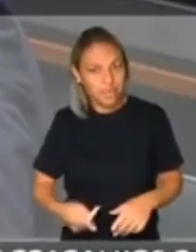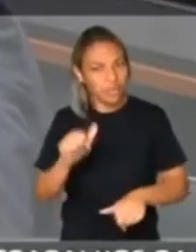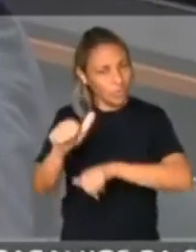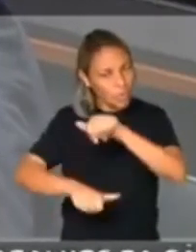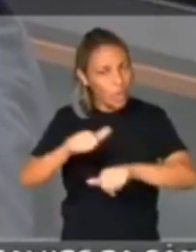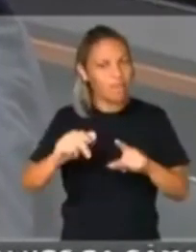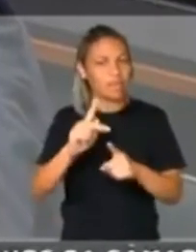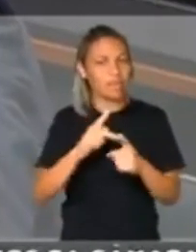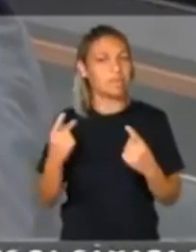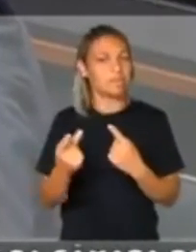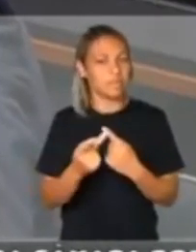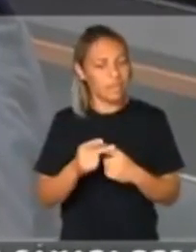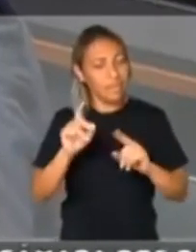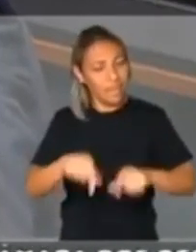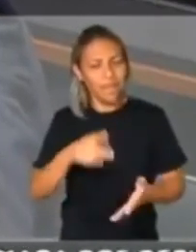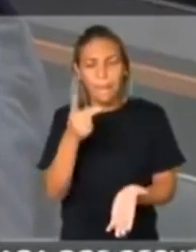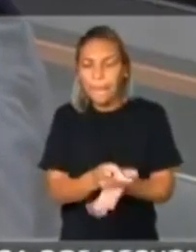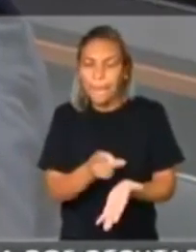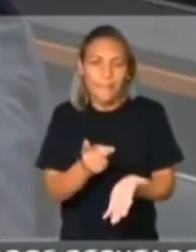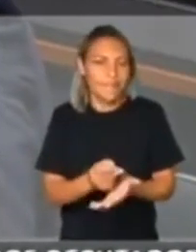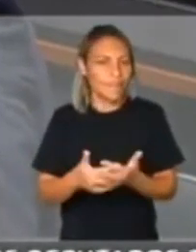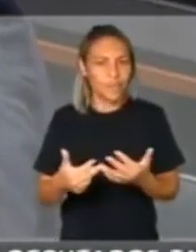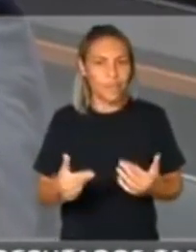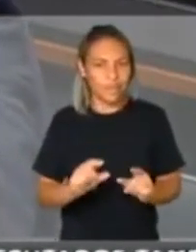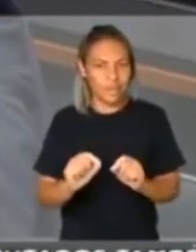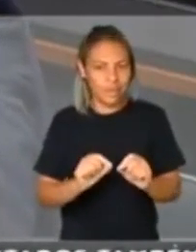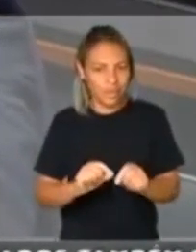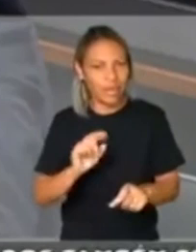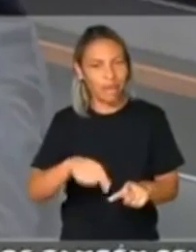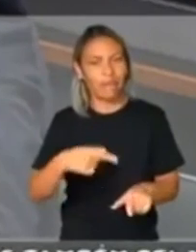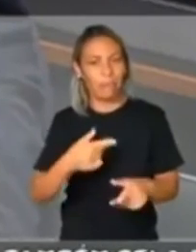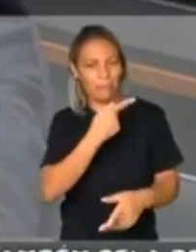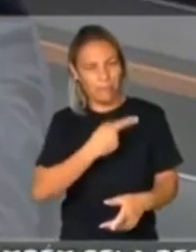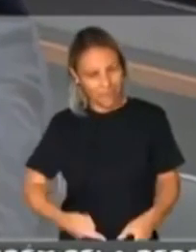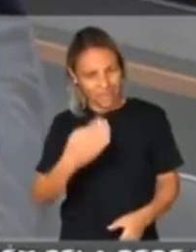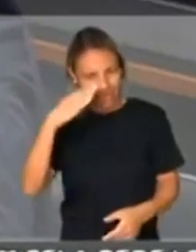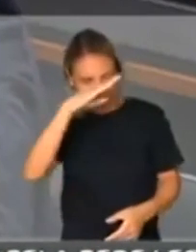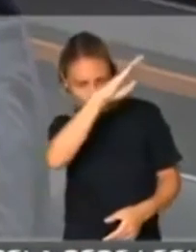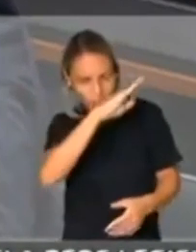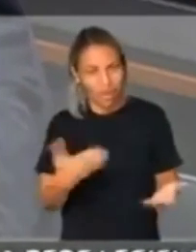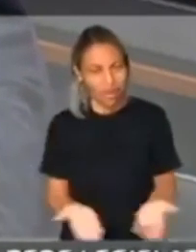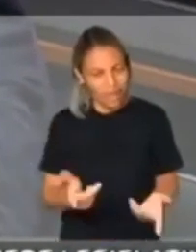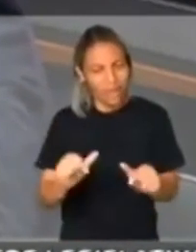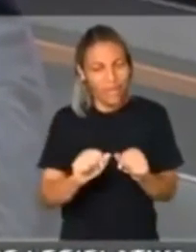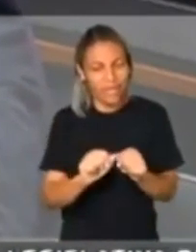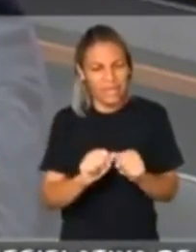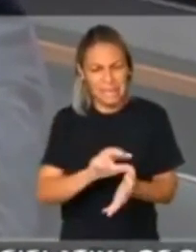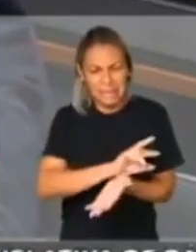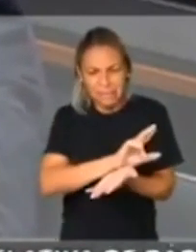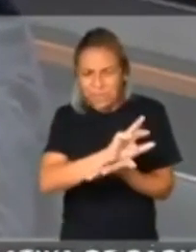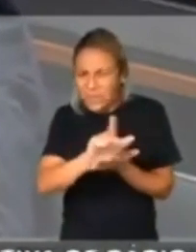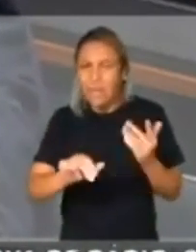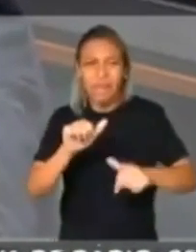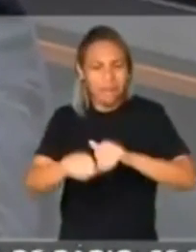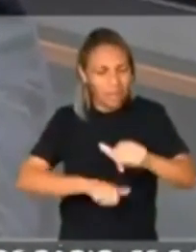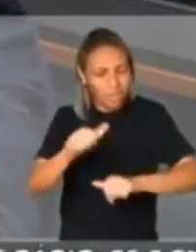reforma previdenciária, e é exatamente a mesma coisa que o presidente Jair Bolsonaro tem feito agora, e existem diversas outras reformas